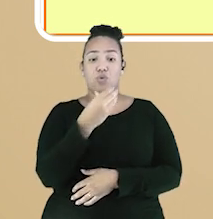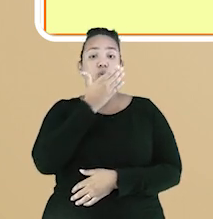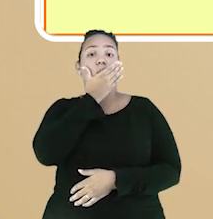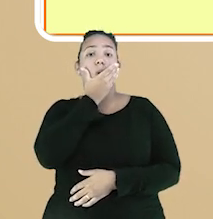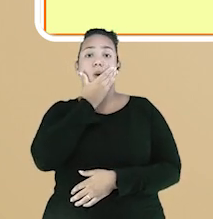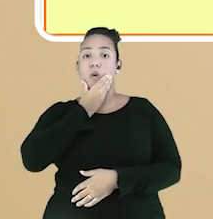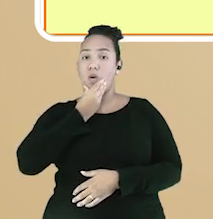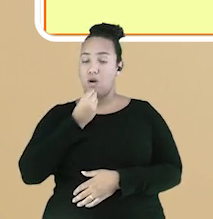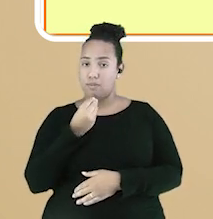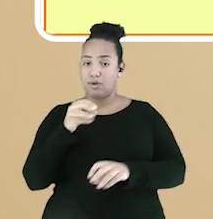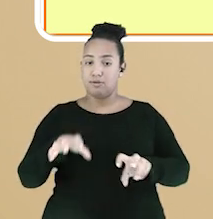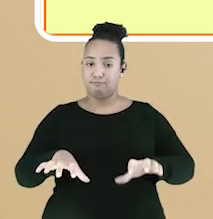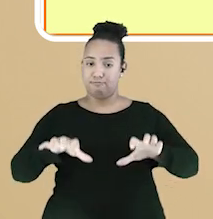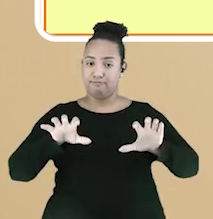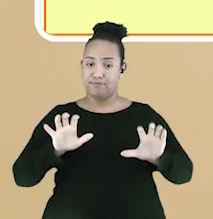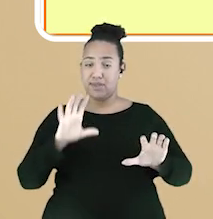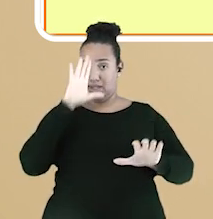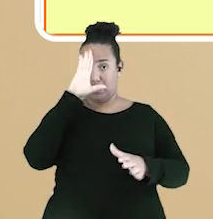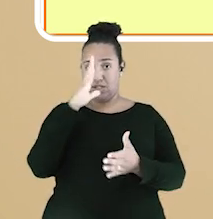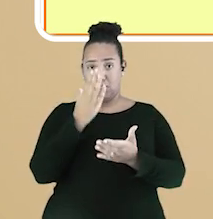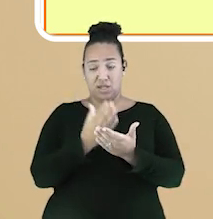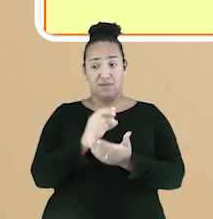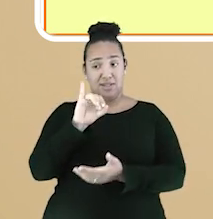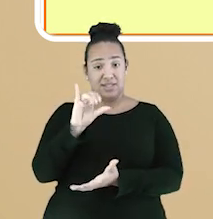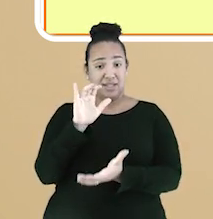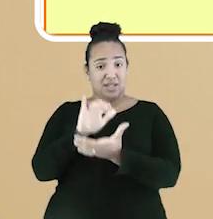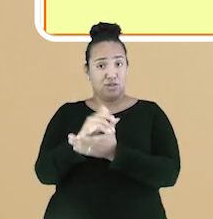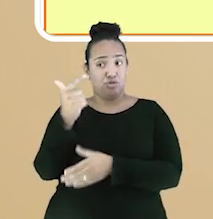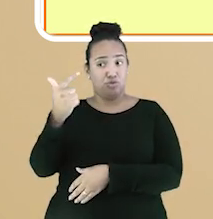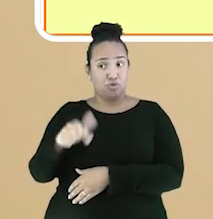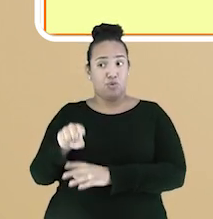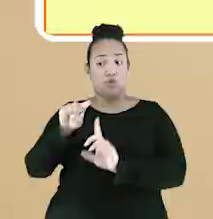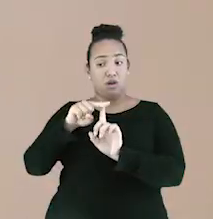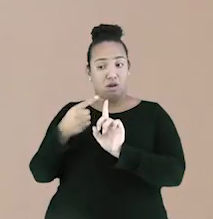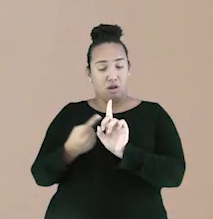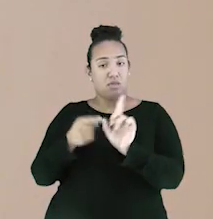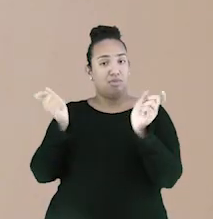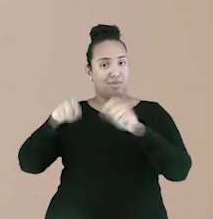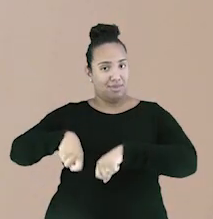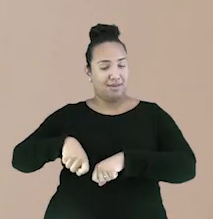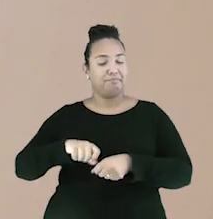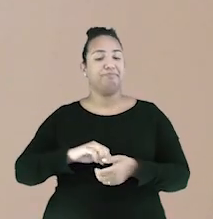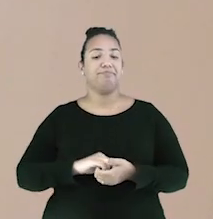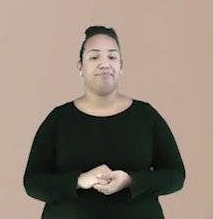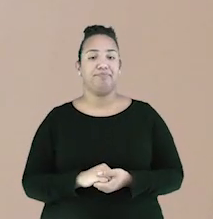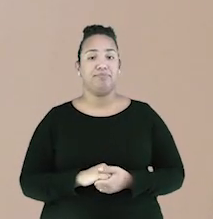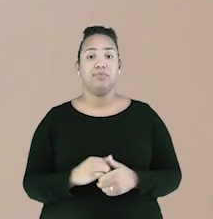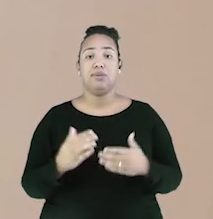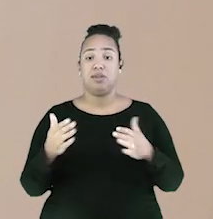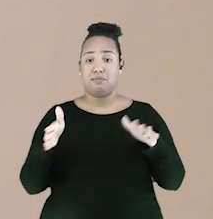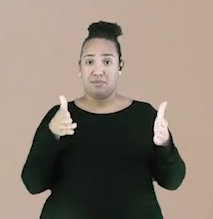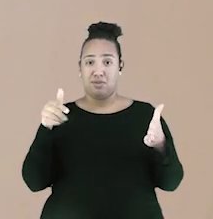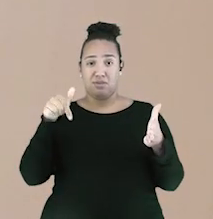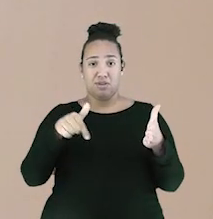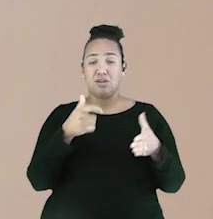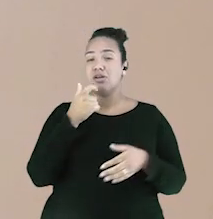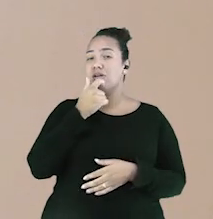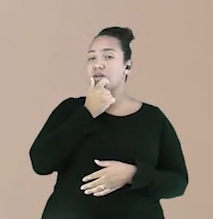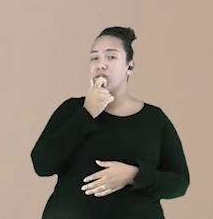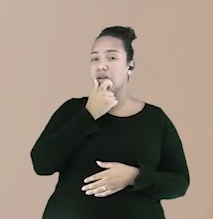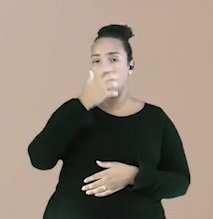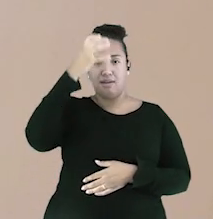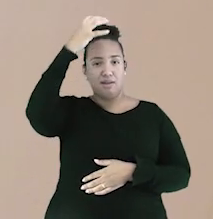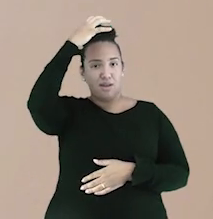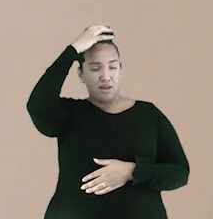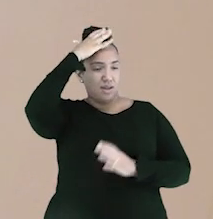herdar o trono e acreditava que uma nova esposa pudesse lhe dar um herdeiro. Na época, o rei e quase toda a população da